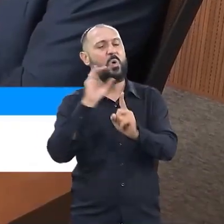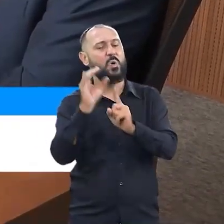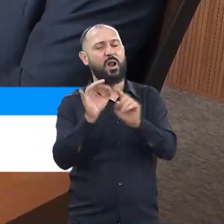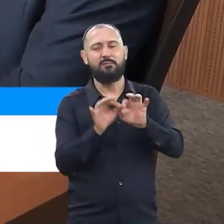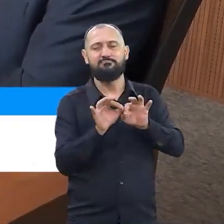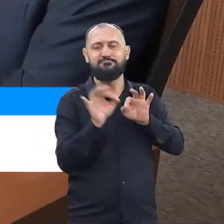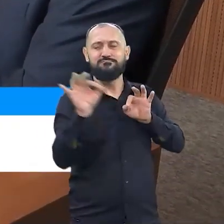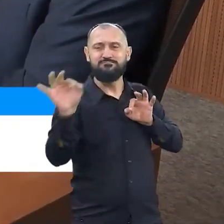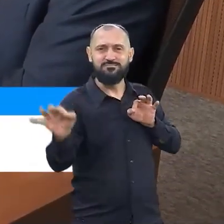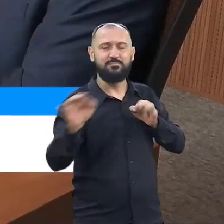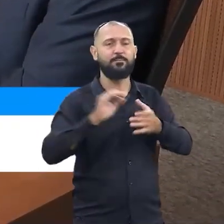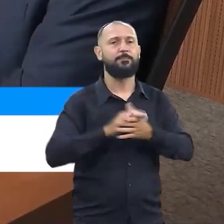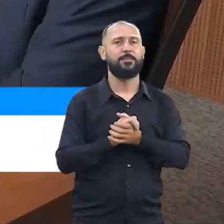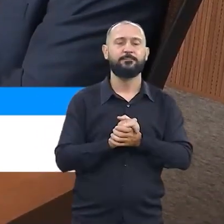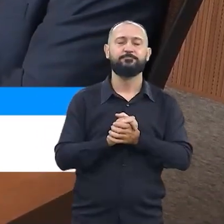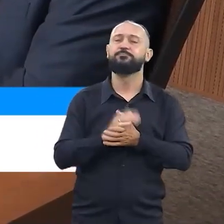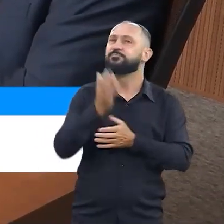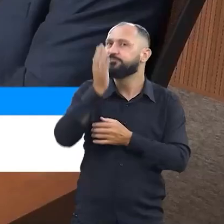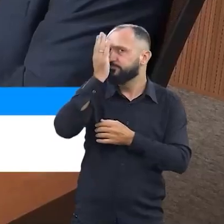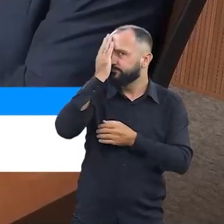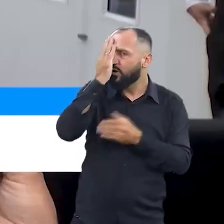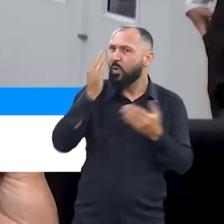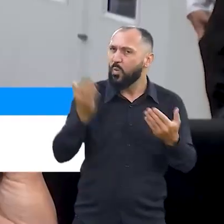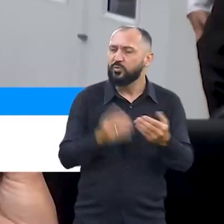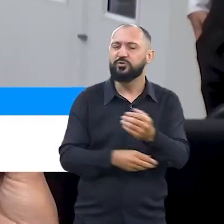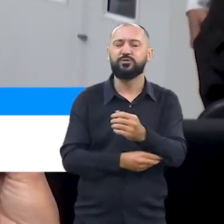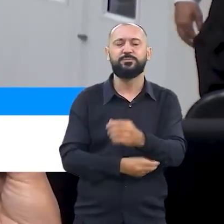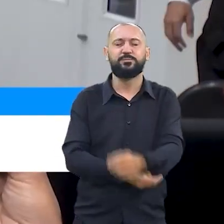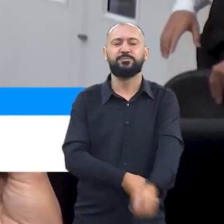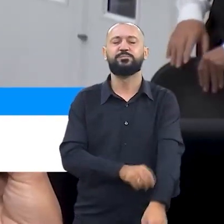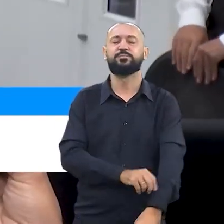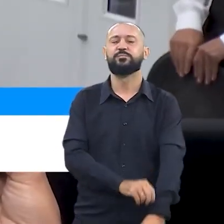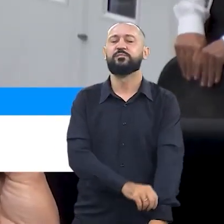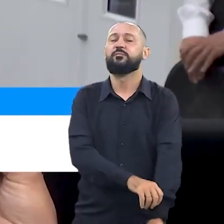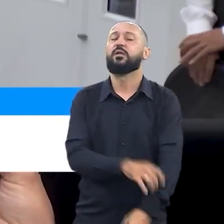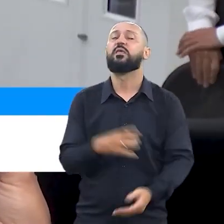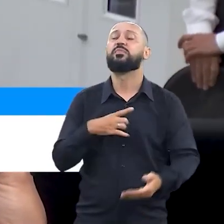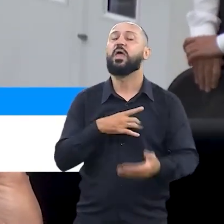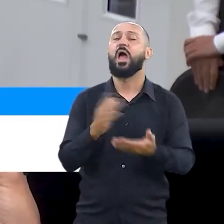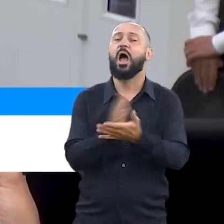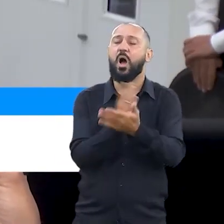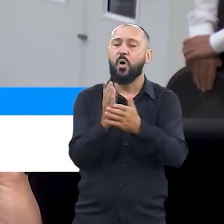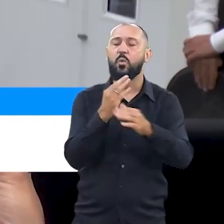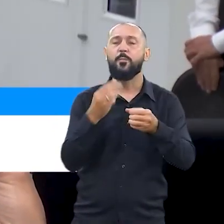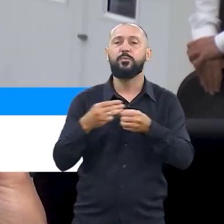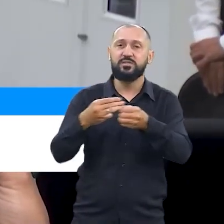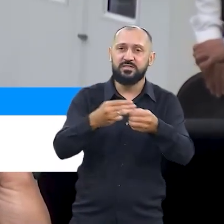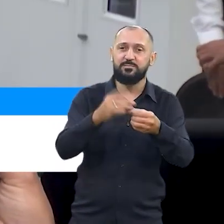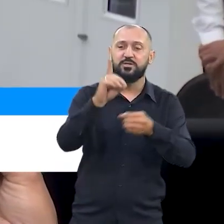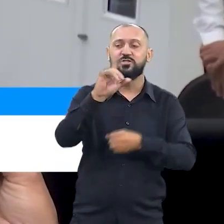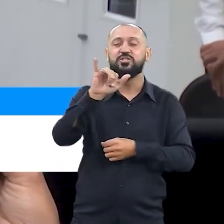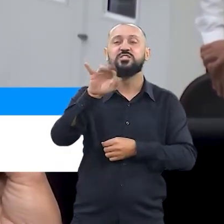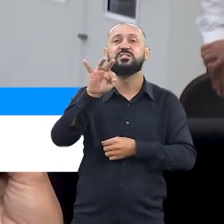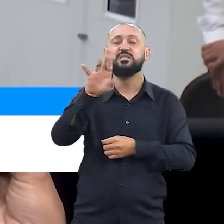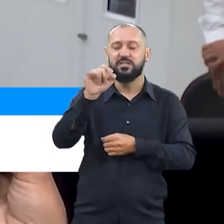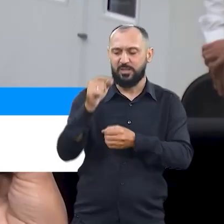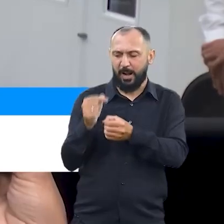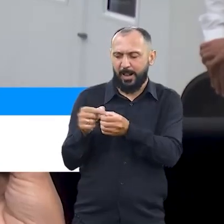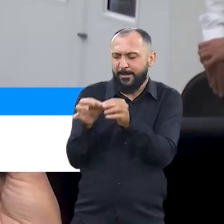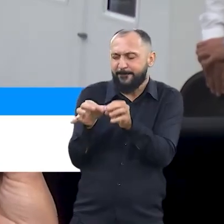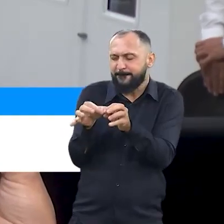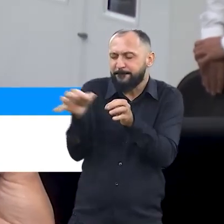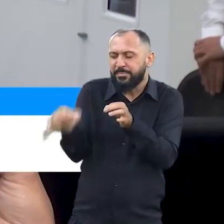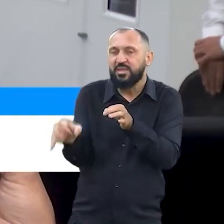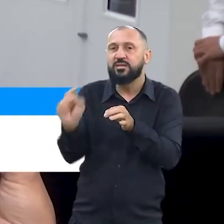principalmente aquelas comunidades mais isoladas. Nós sabemos hoje que nós temos municípios, distritos, inclusive, que